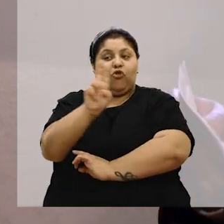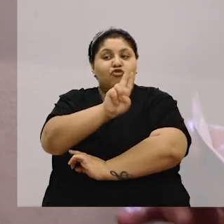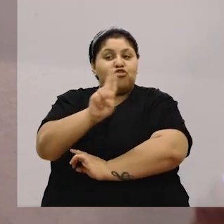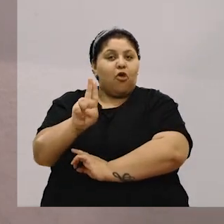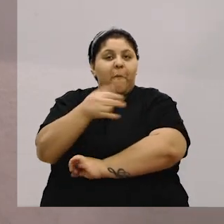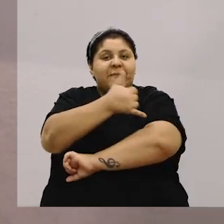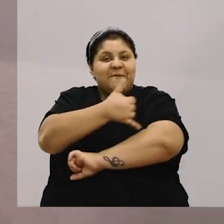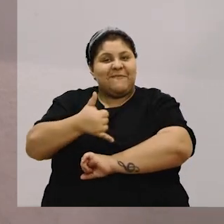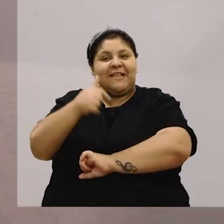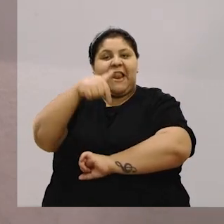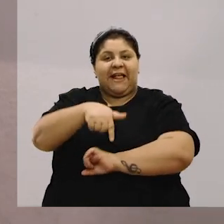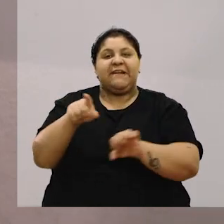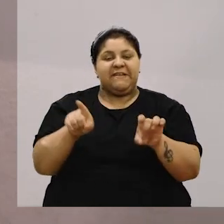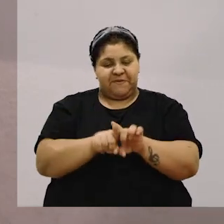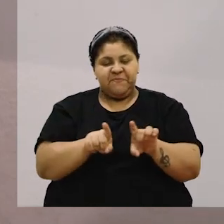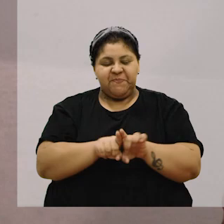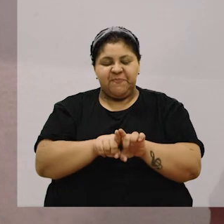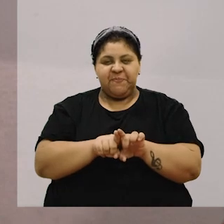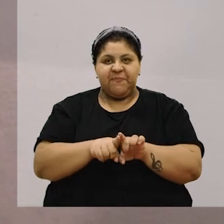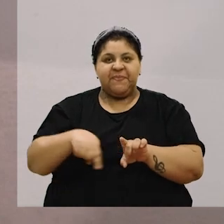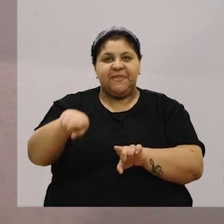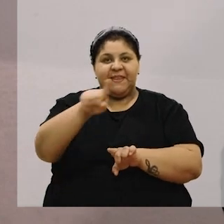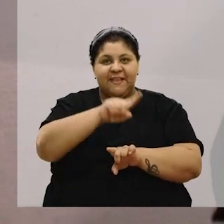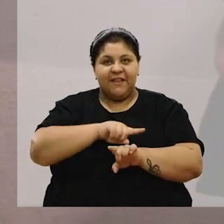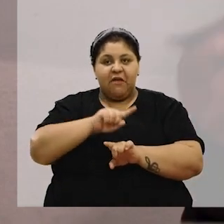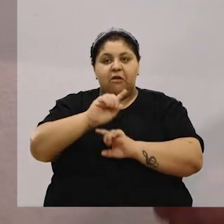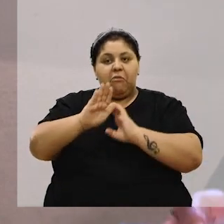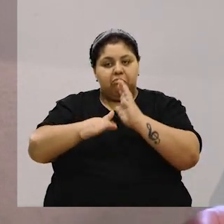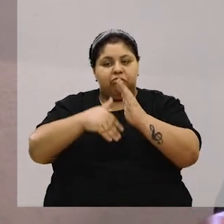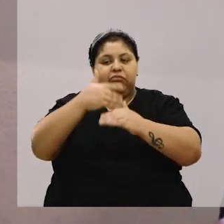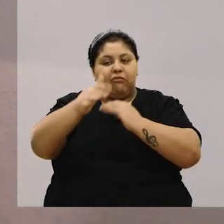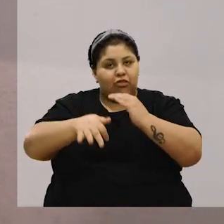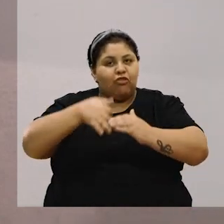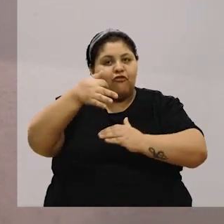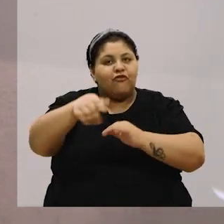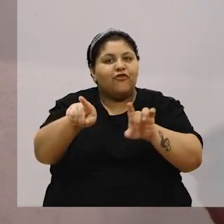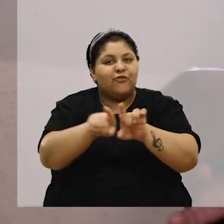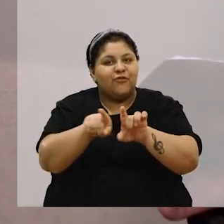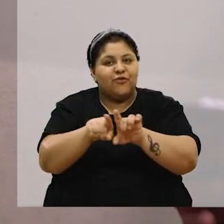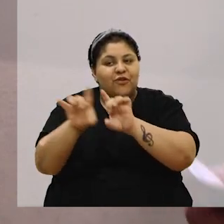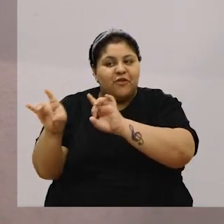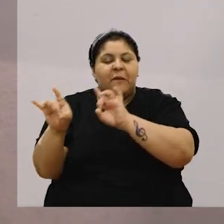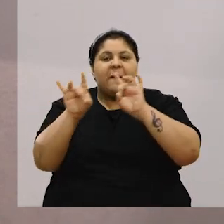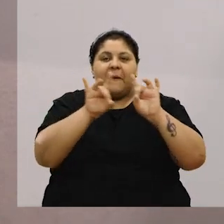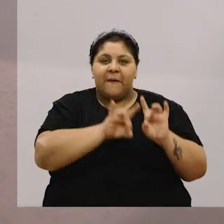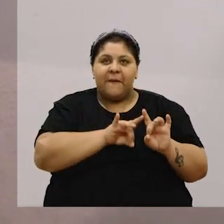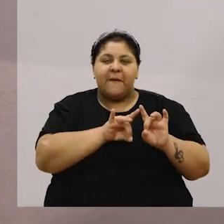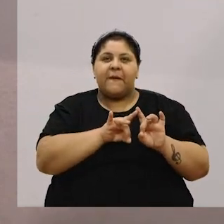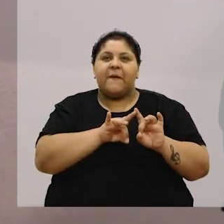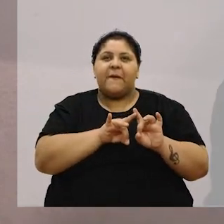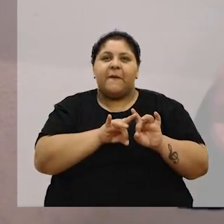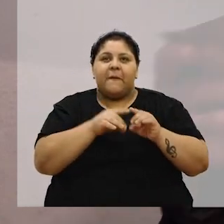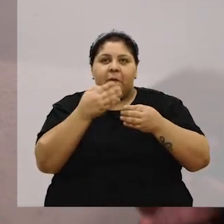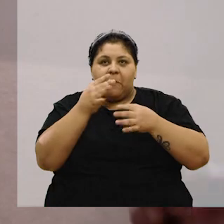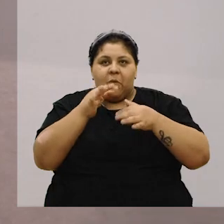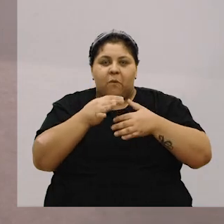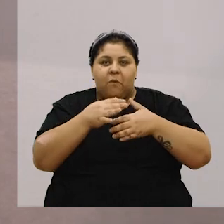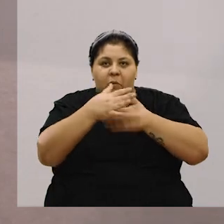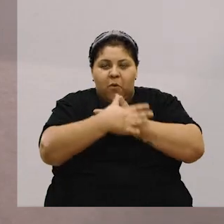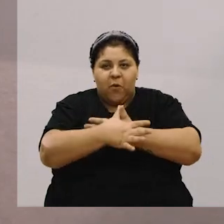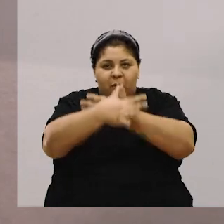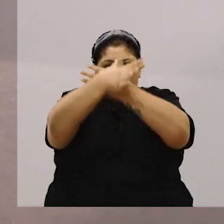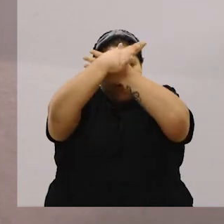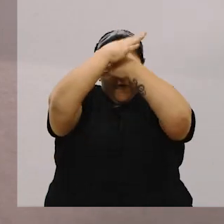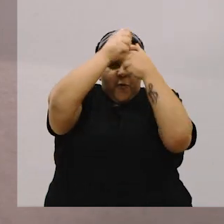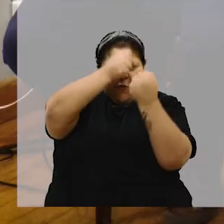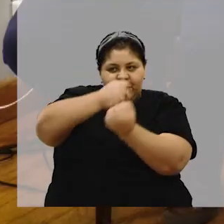tantos nomes que passaram por aqui e que nos sucederão, inclusive quem nos acompanha aqui. Oxalá que tenhamos